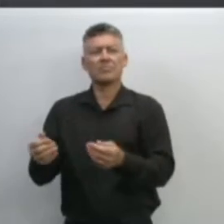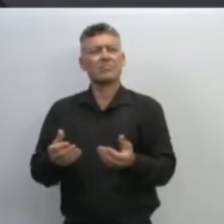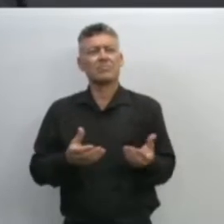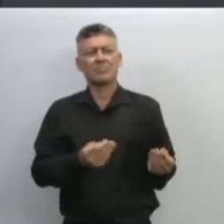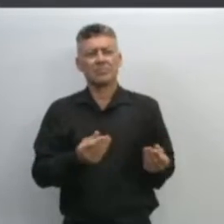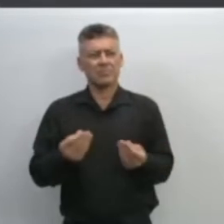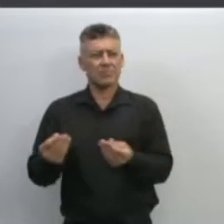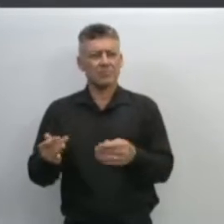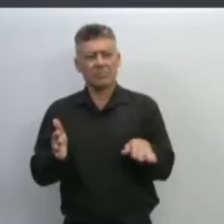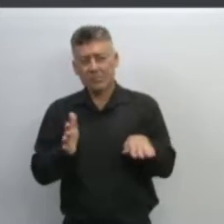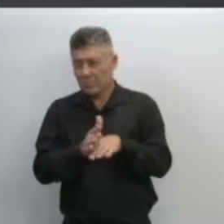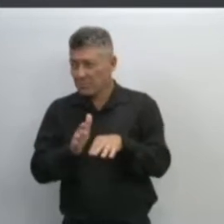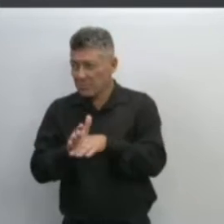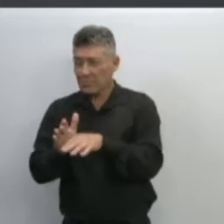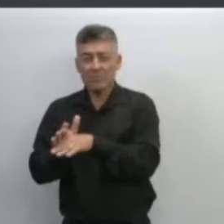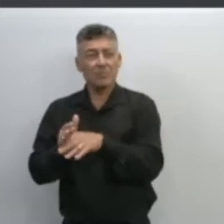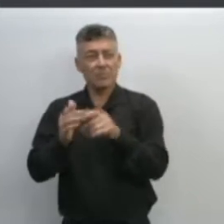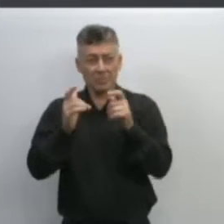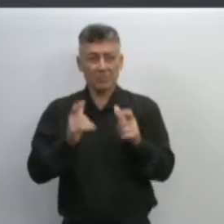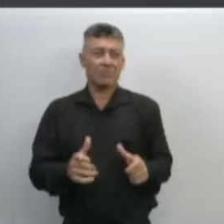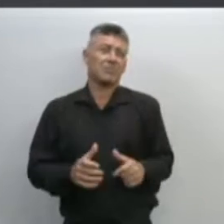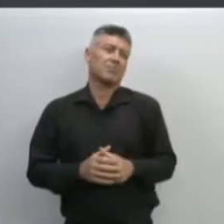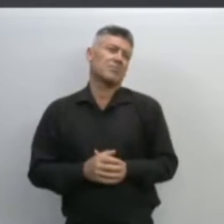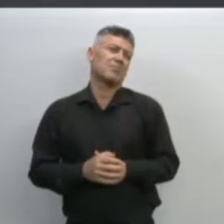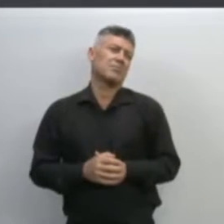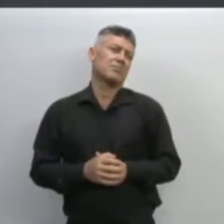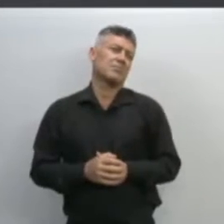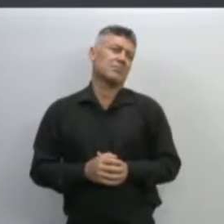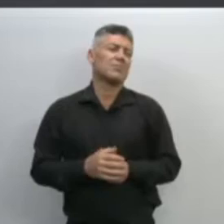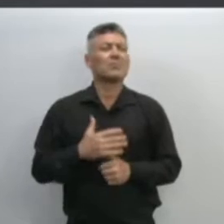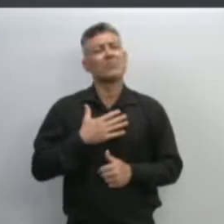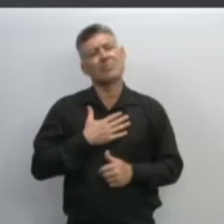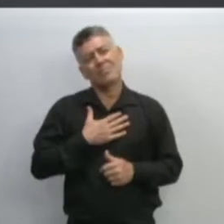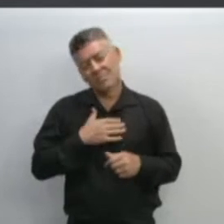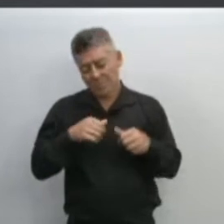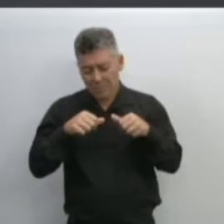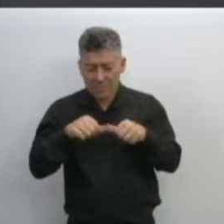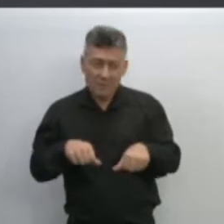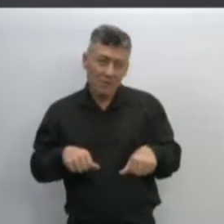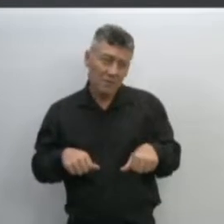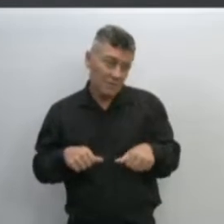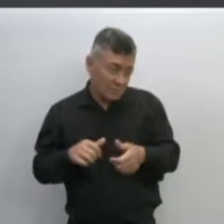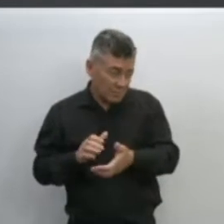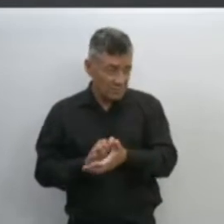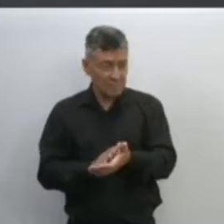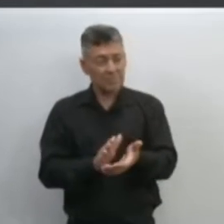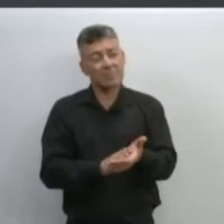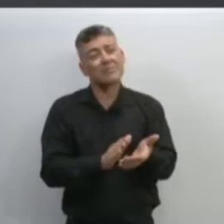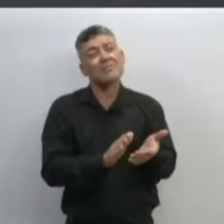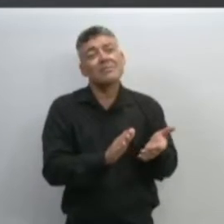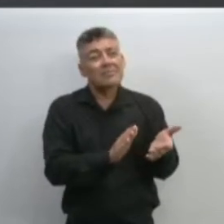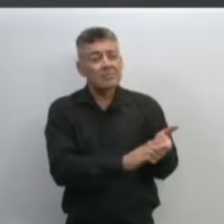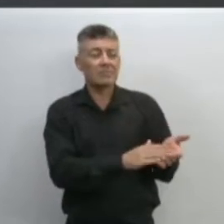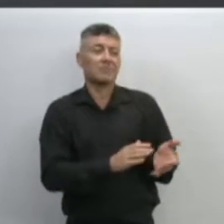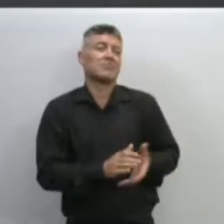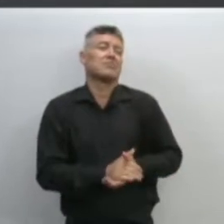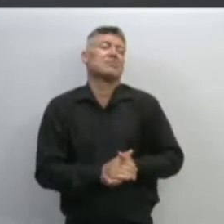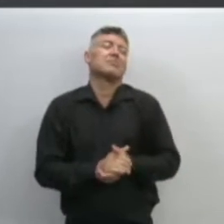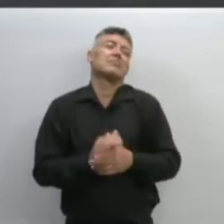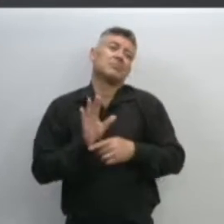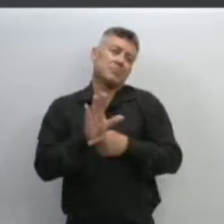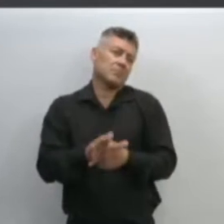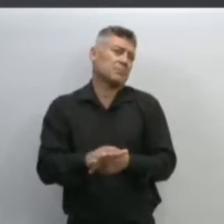demanda fixa e flutuante. Então, o que eu quero colocar, vereador Antes, parabéns, conto conosco para poder